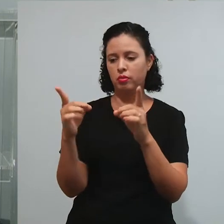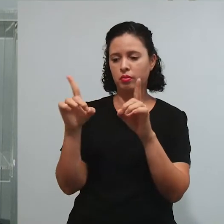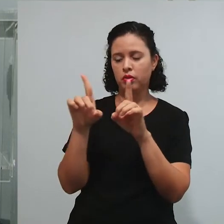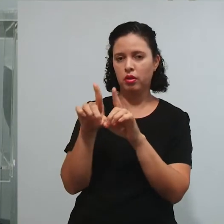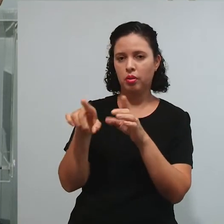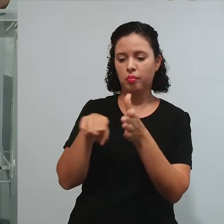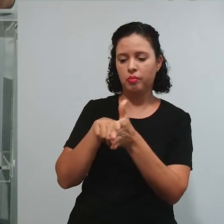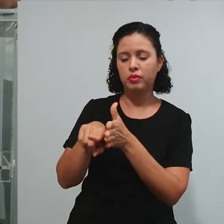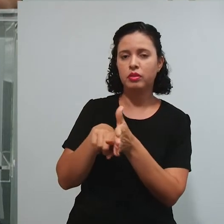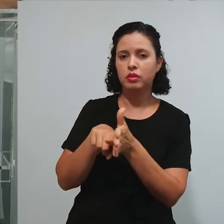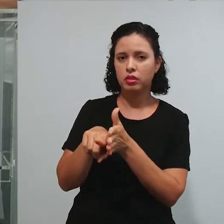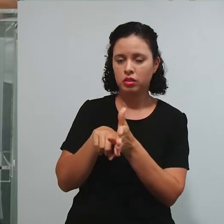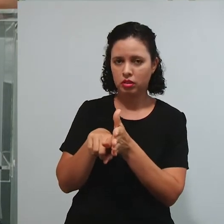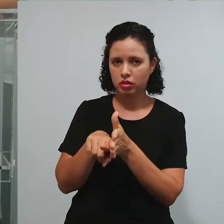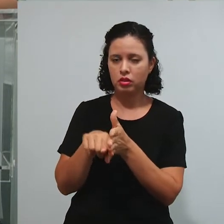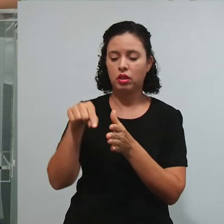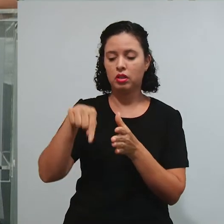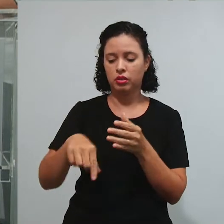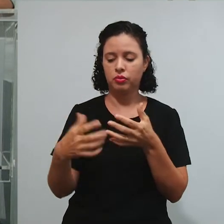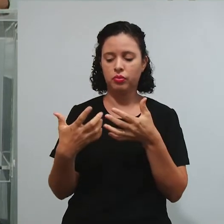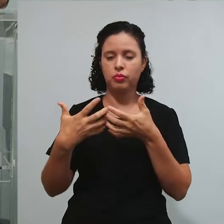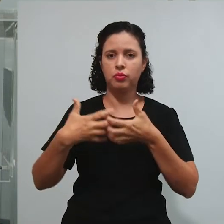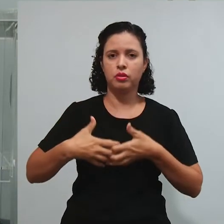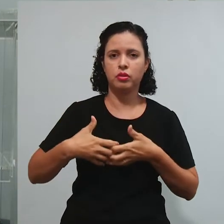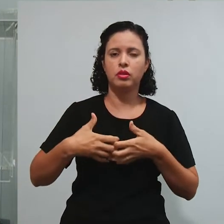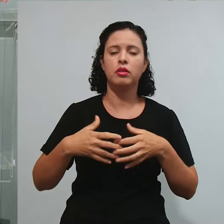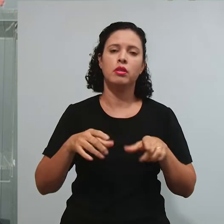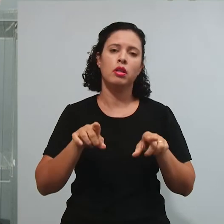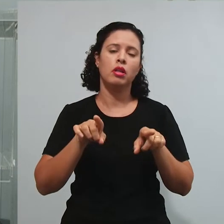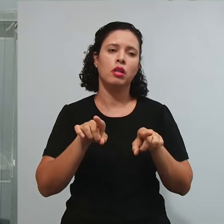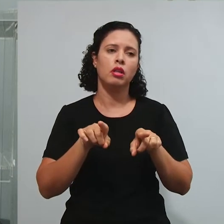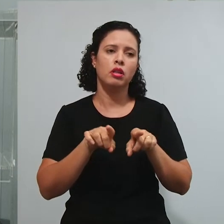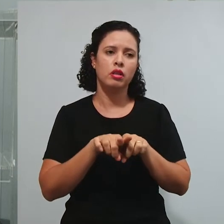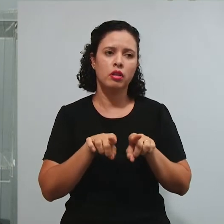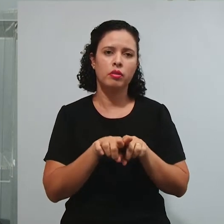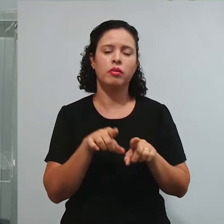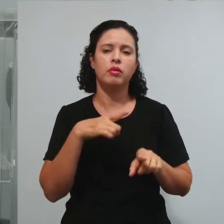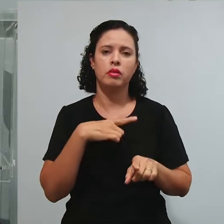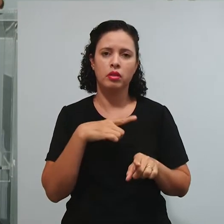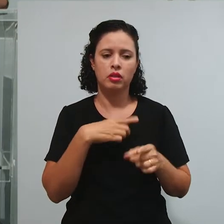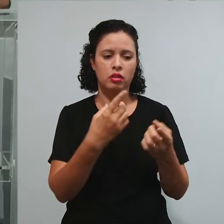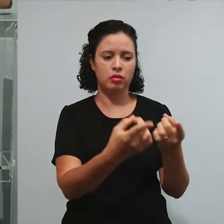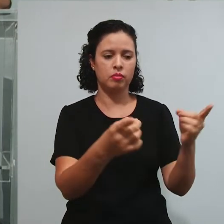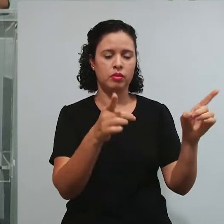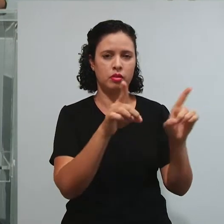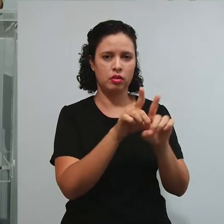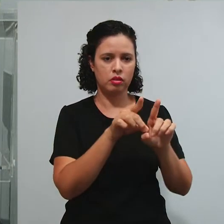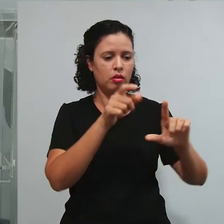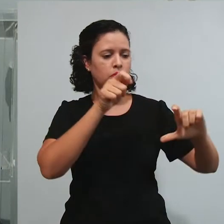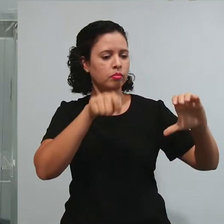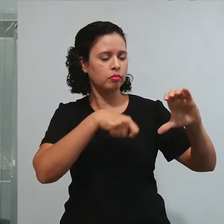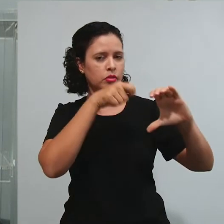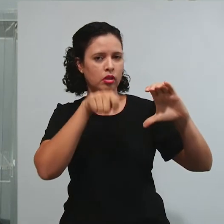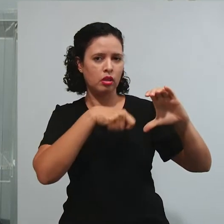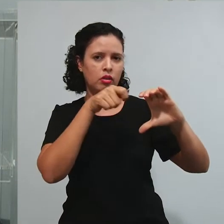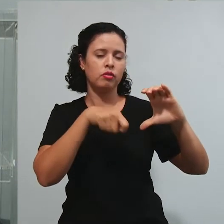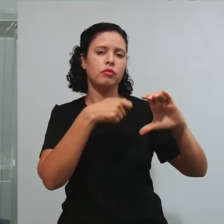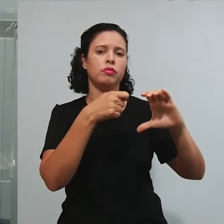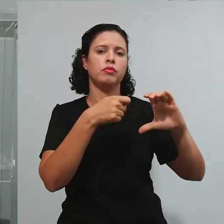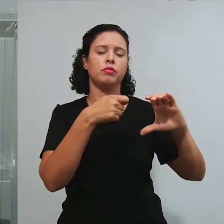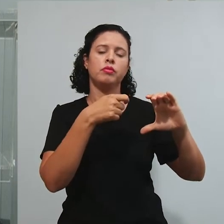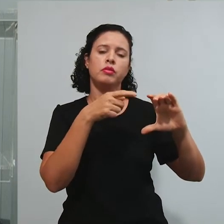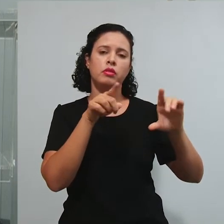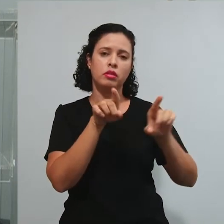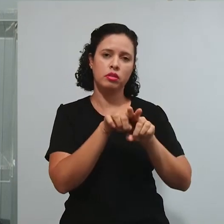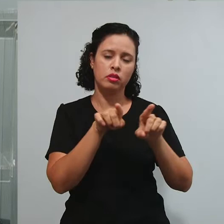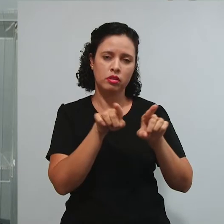de pesquisa aqui no Instituto, nós temos o departamento de produção e EAD. Dependendo